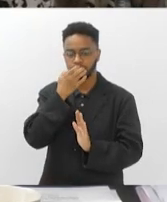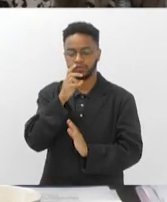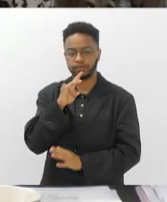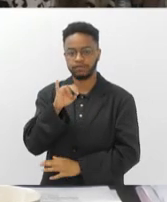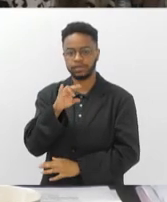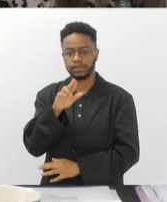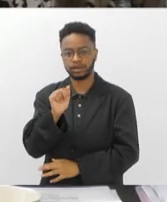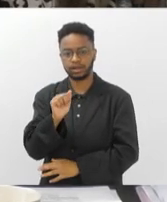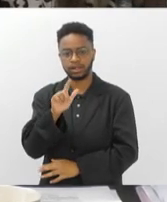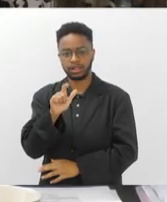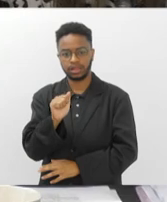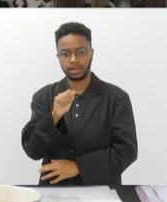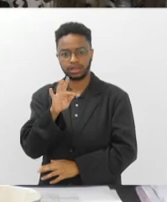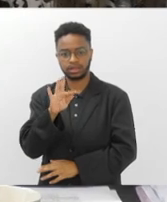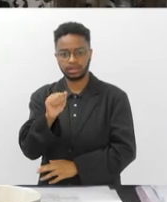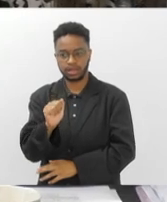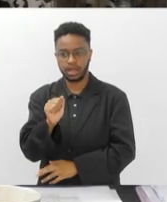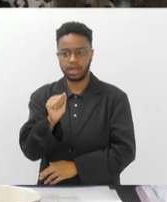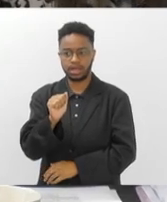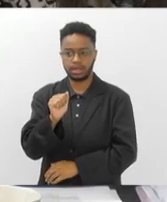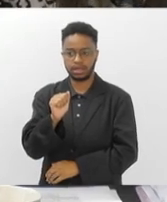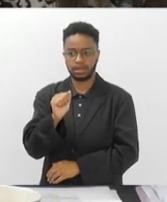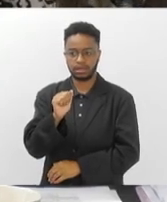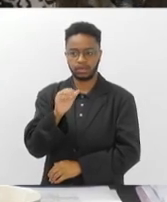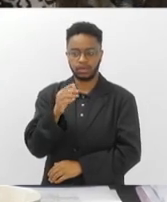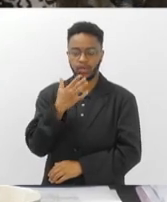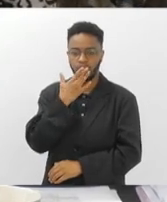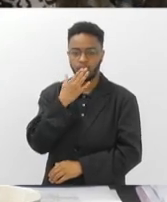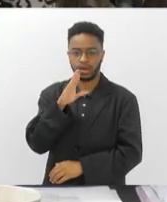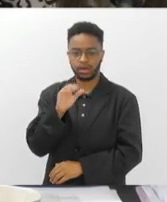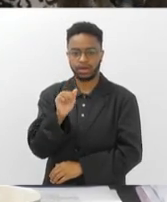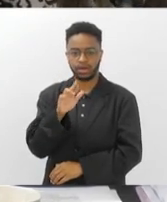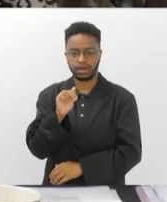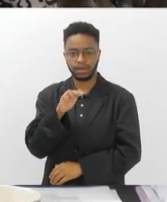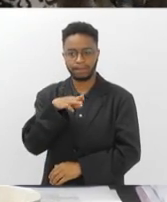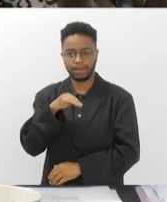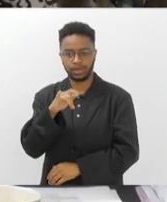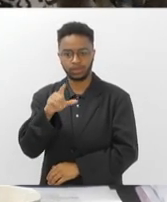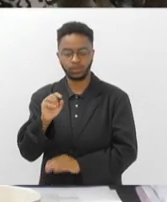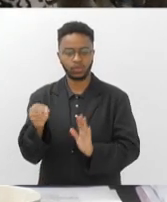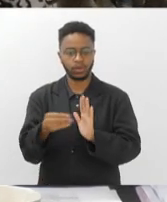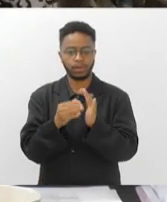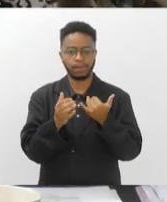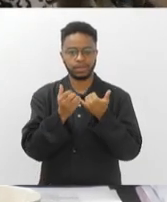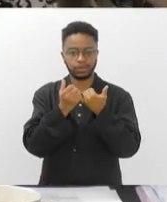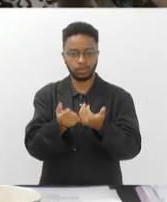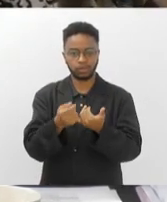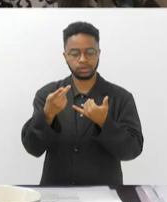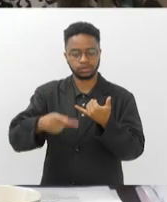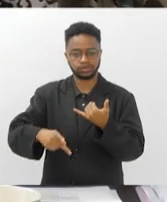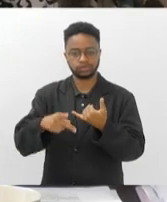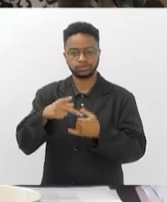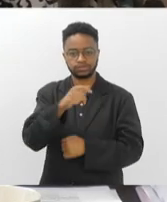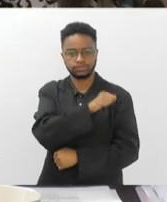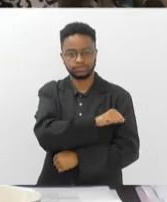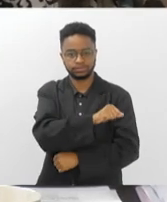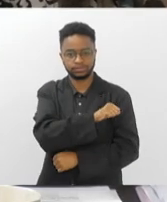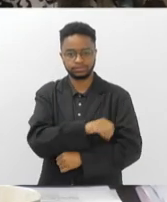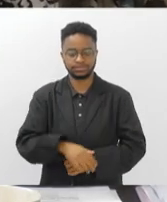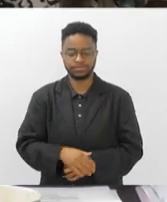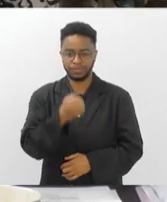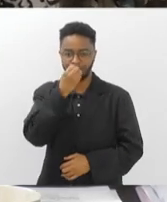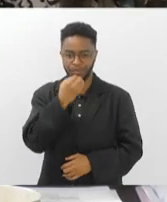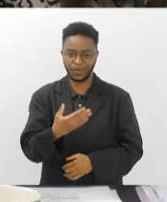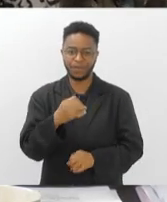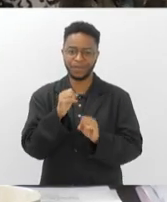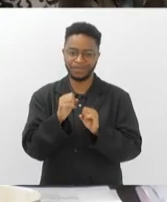cultural imaterial do Estado do Rio de Janeiro. O parecer é pela juridicidade. Em discussão. Muito boa.